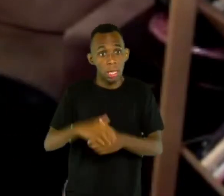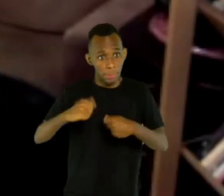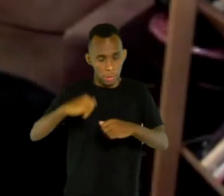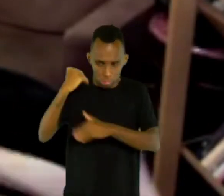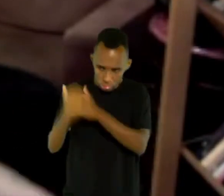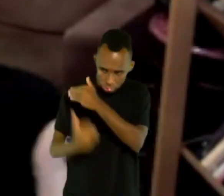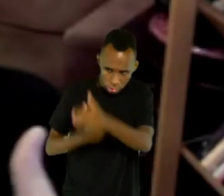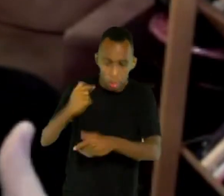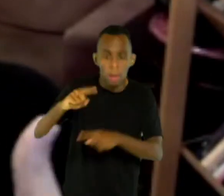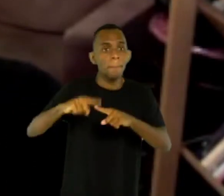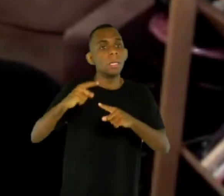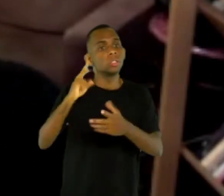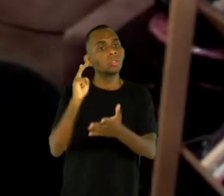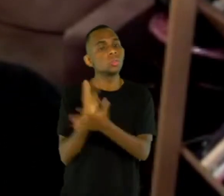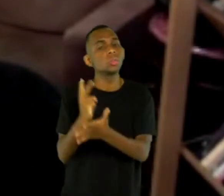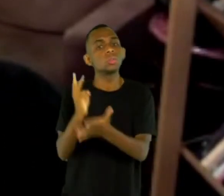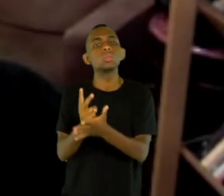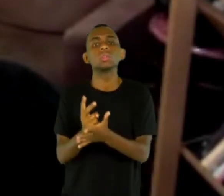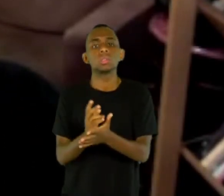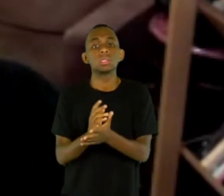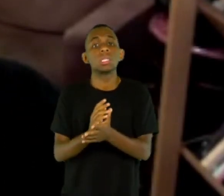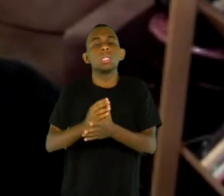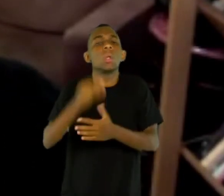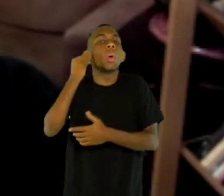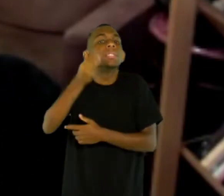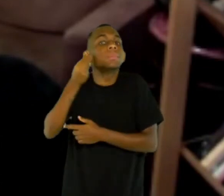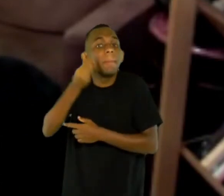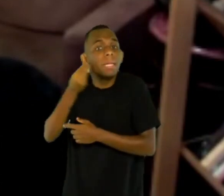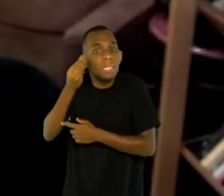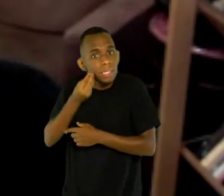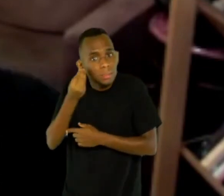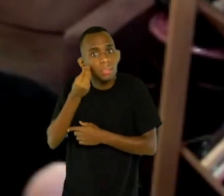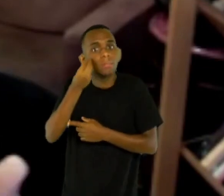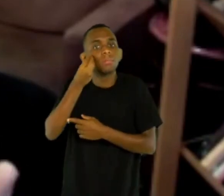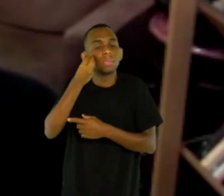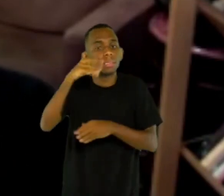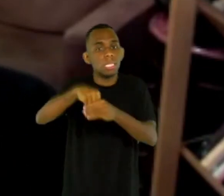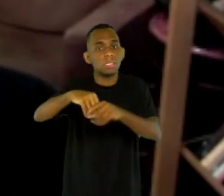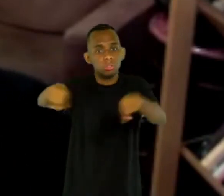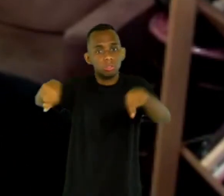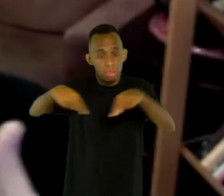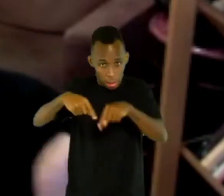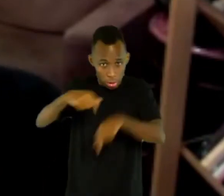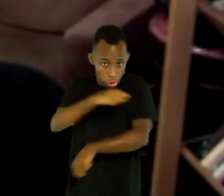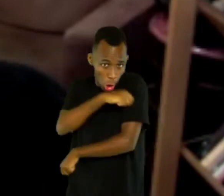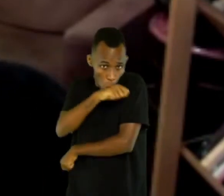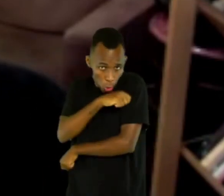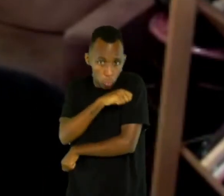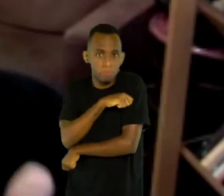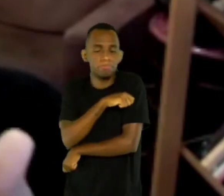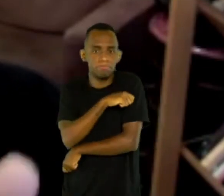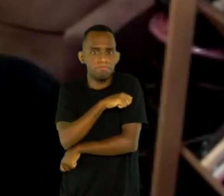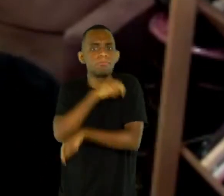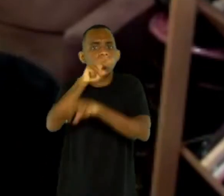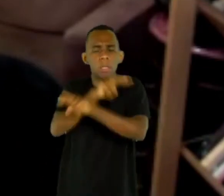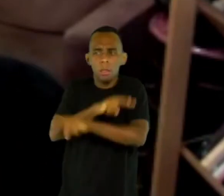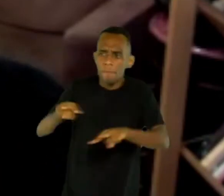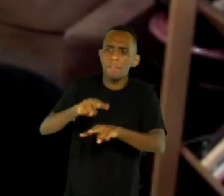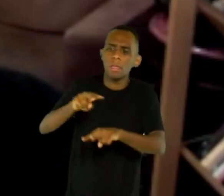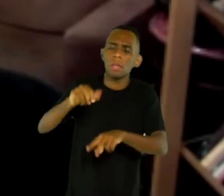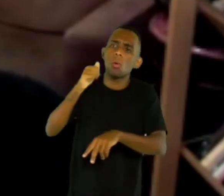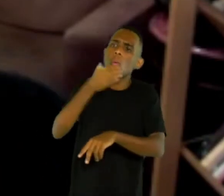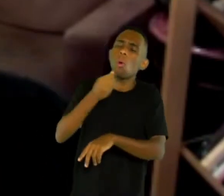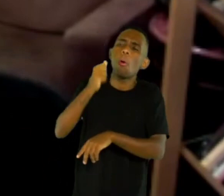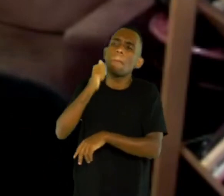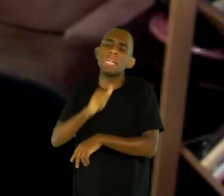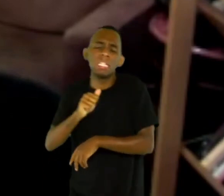muito. E essa convivência na sala de aula e ver uma menina negra ou um menino